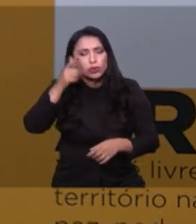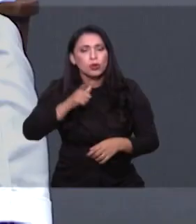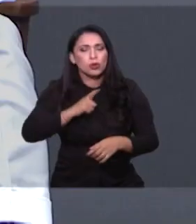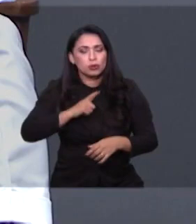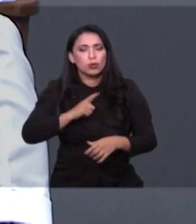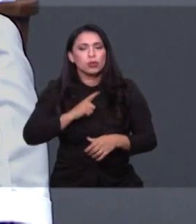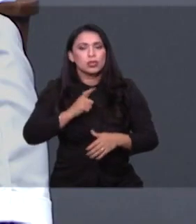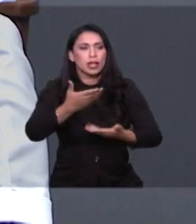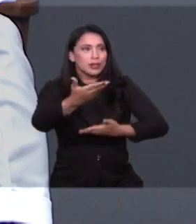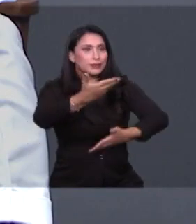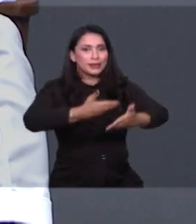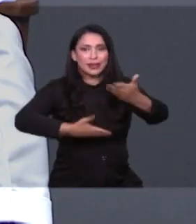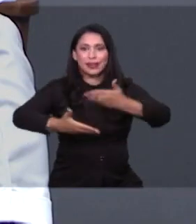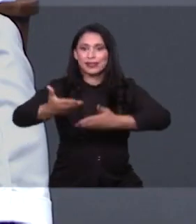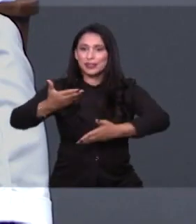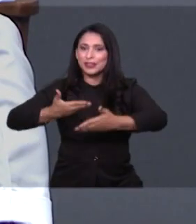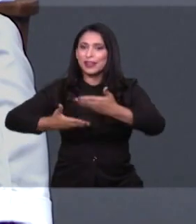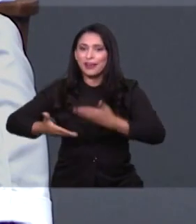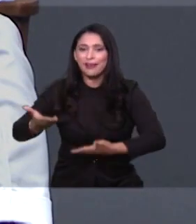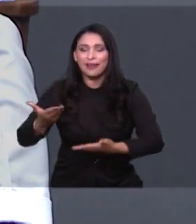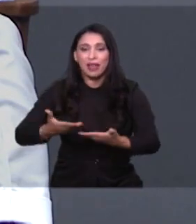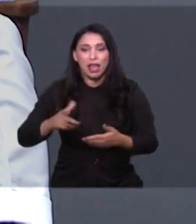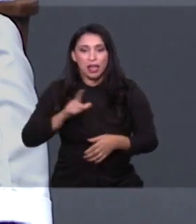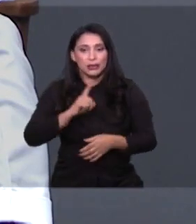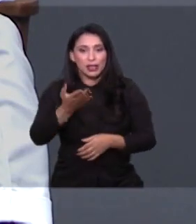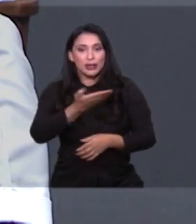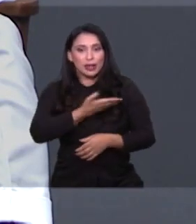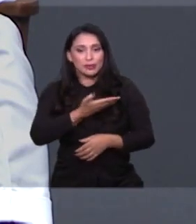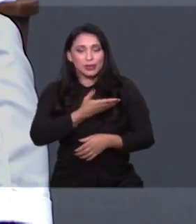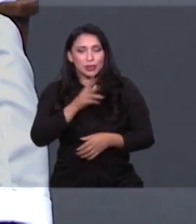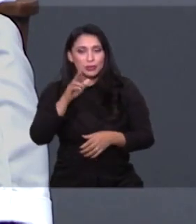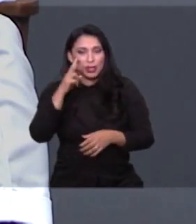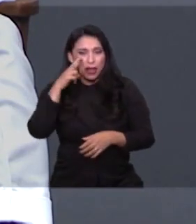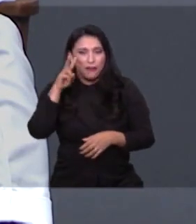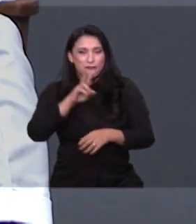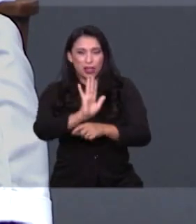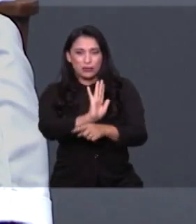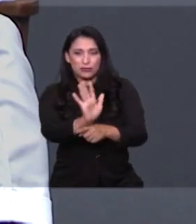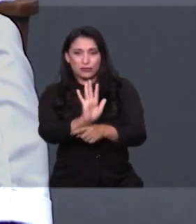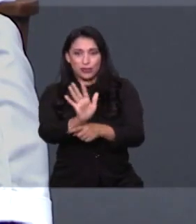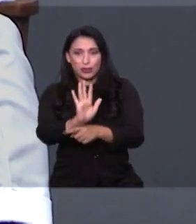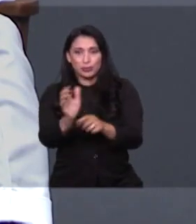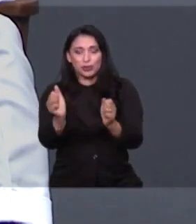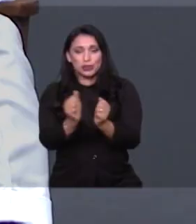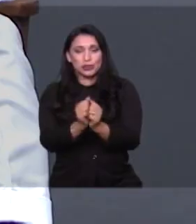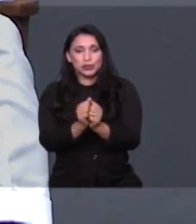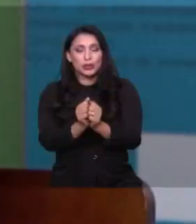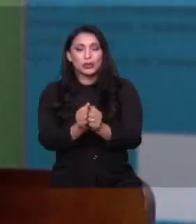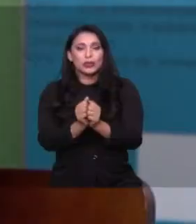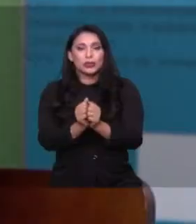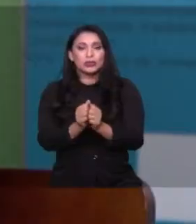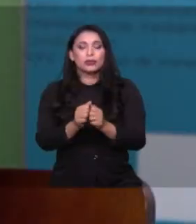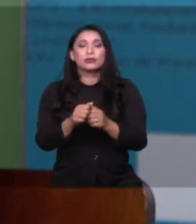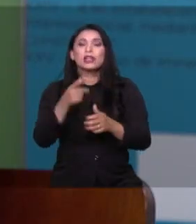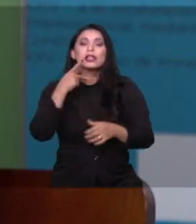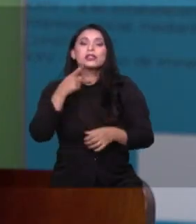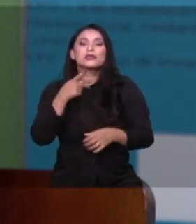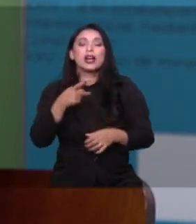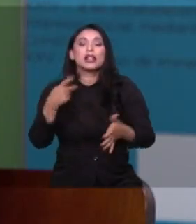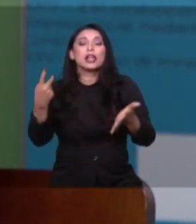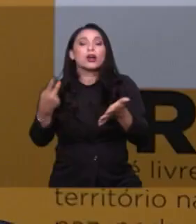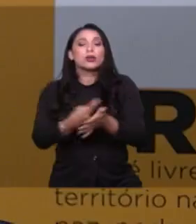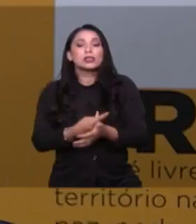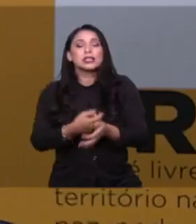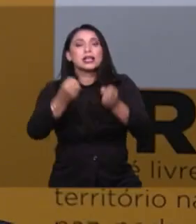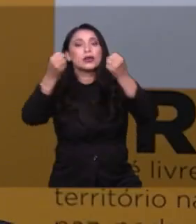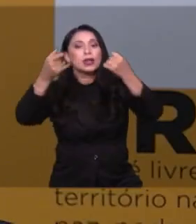interagir. Por exemplo, eu tenho alguns amigos, quando eu estou assistindo filmes com eles sempre vai falar para mim, está